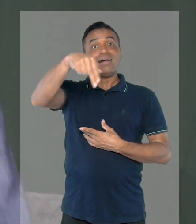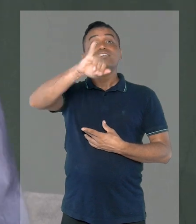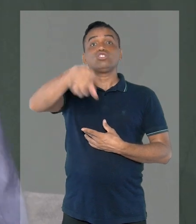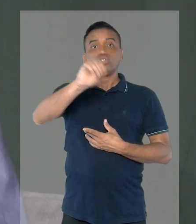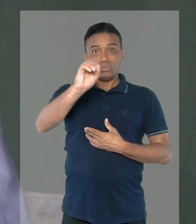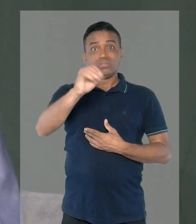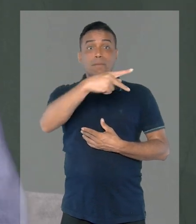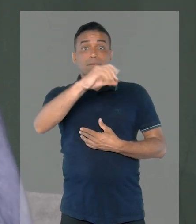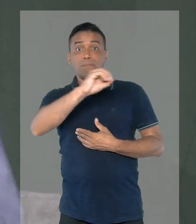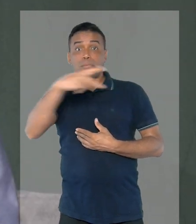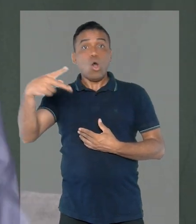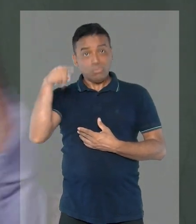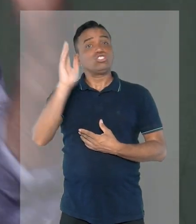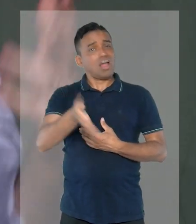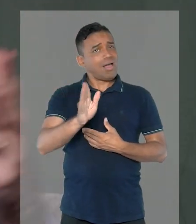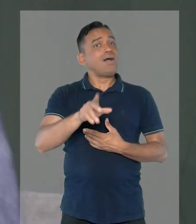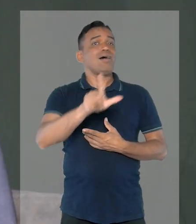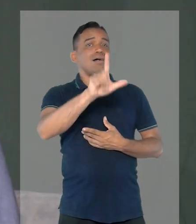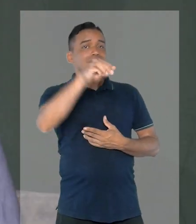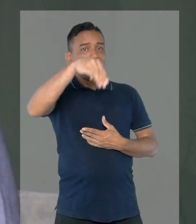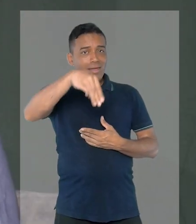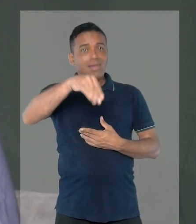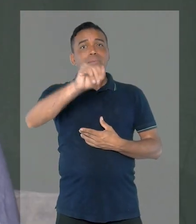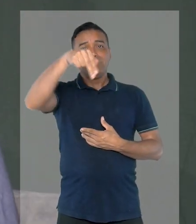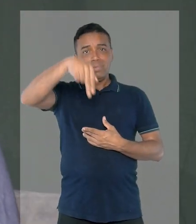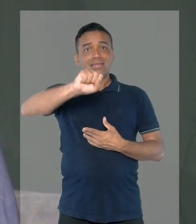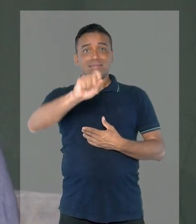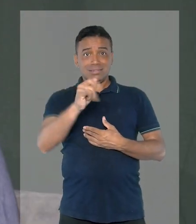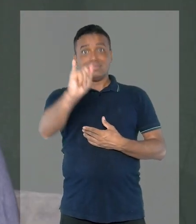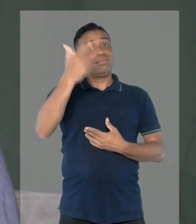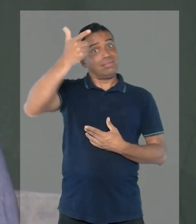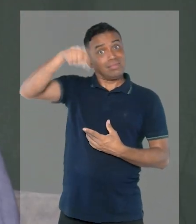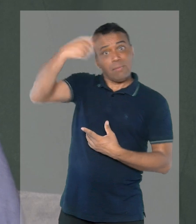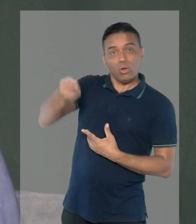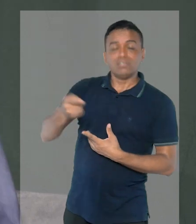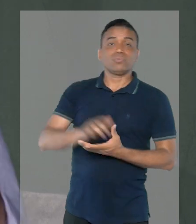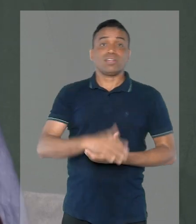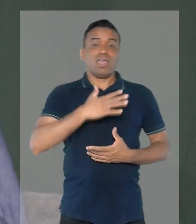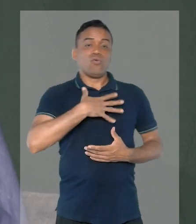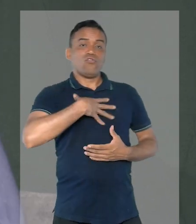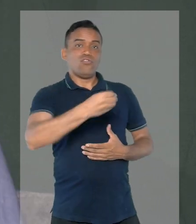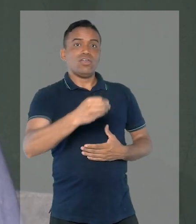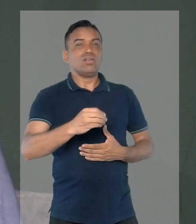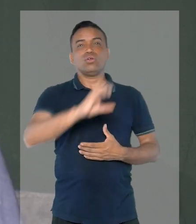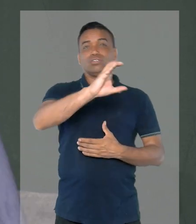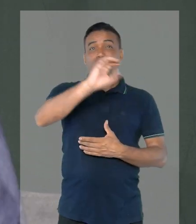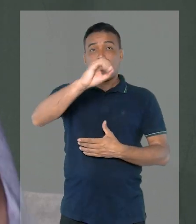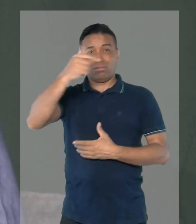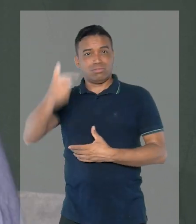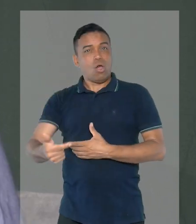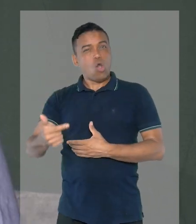o Augusto dos Anjos já era pop desbocado lá atrás, né? O Augusto dos Anjos fala: eu, filho do carbono e do